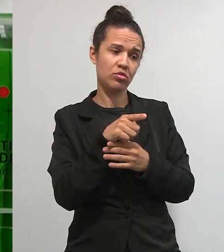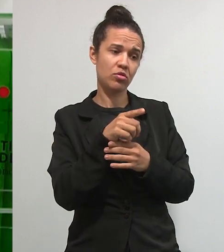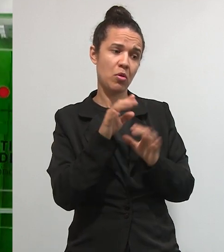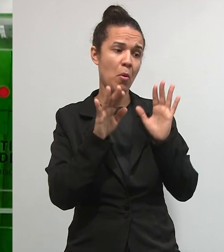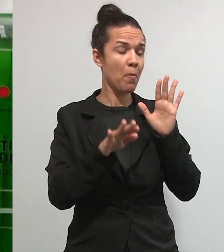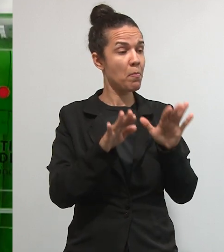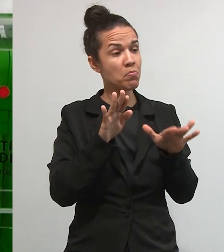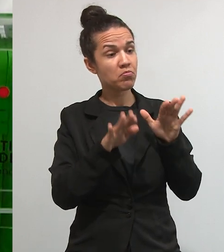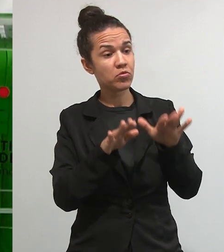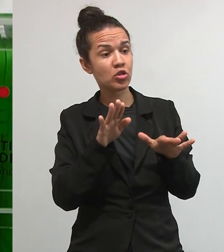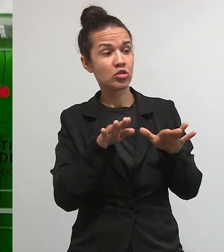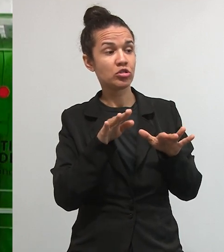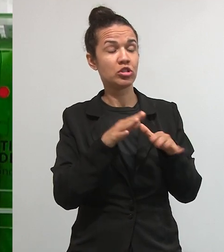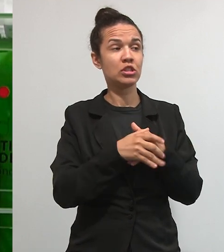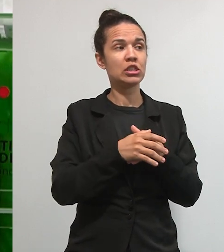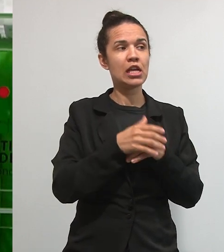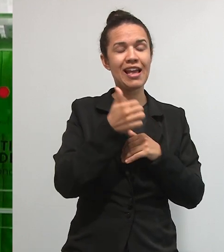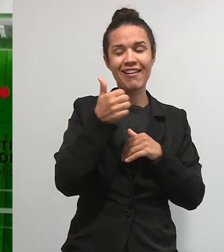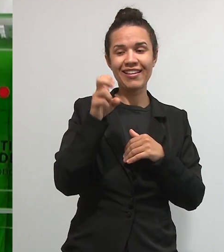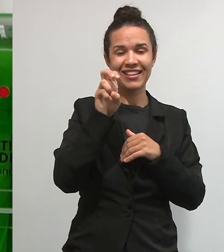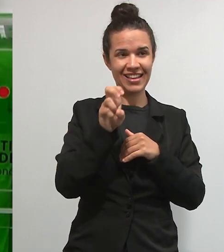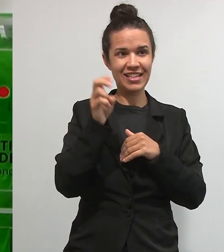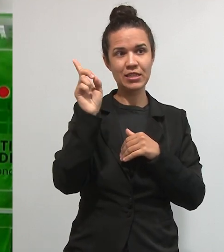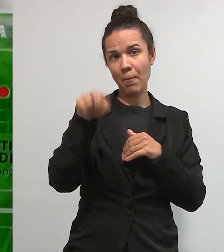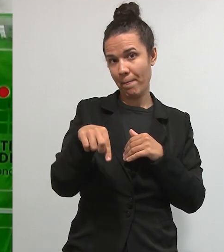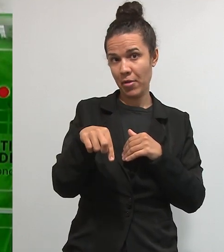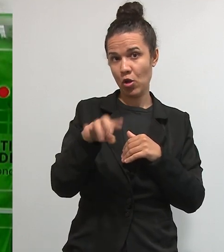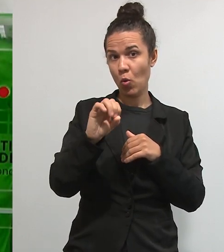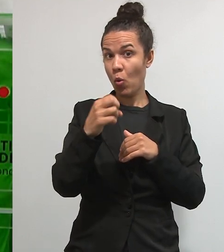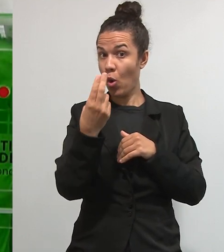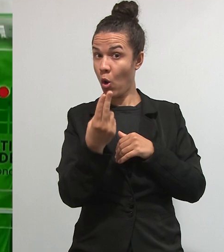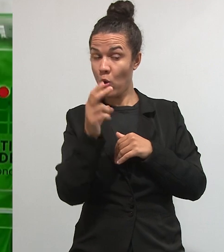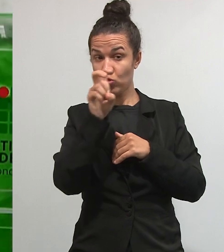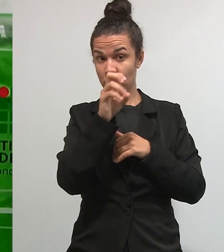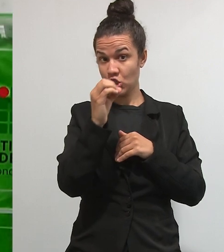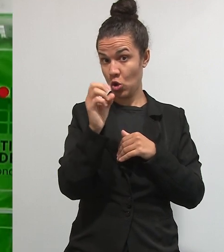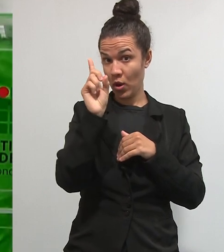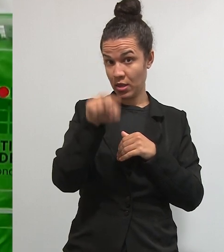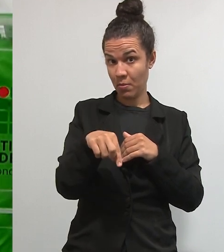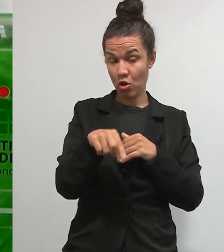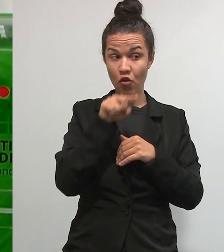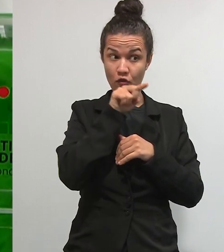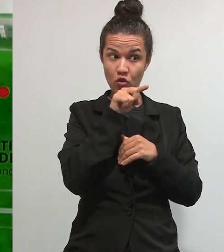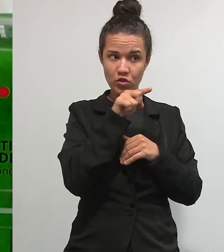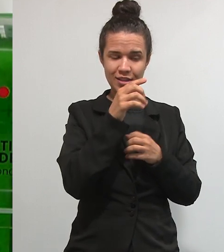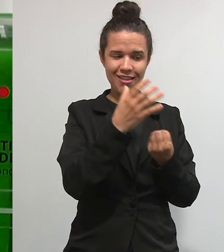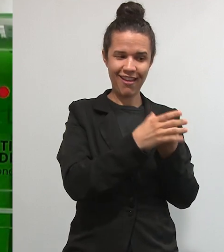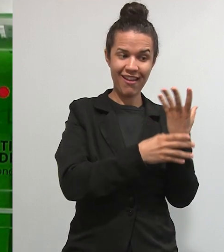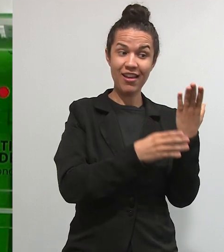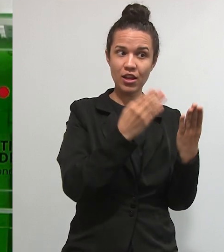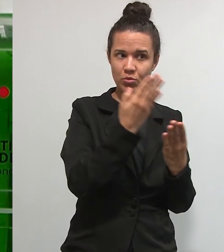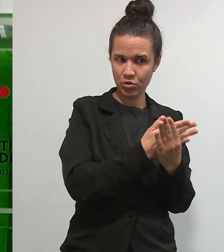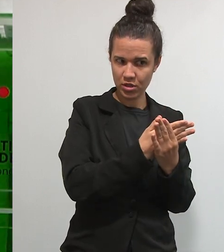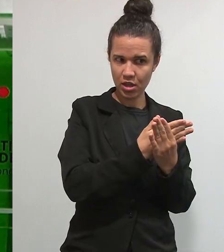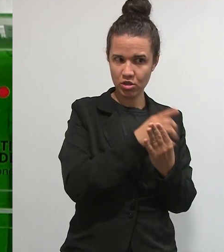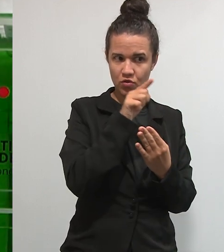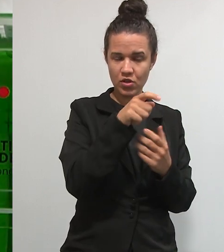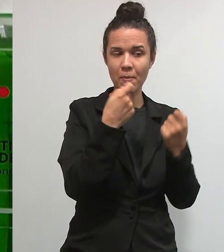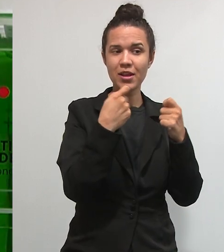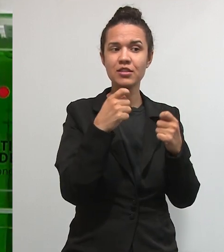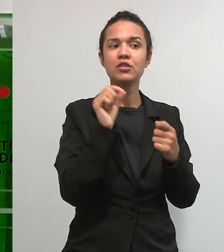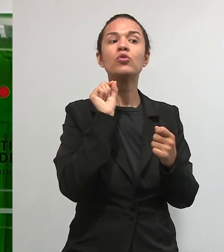entre 15 mil e 50 mil. Como você está entrando com a ação, você deve colocar o